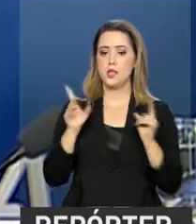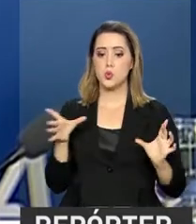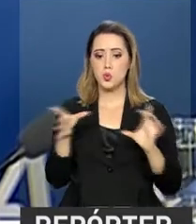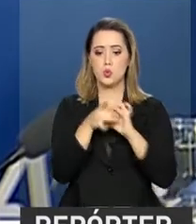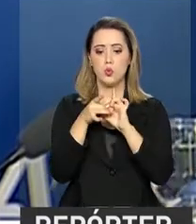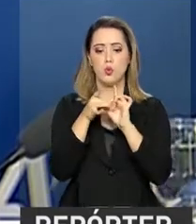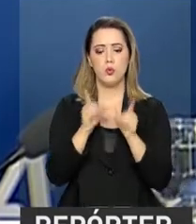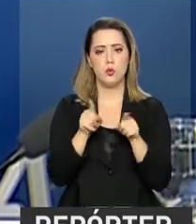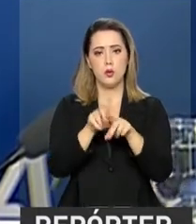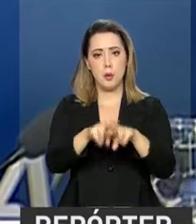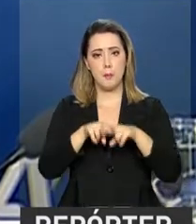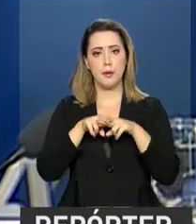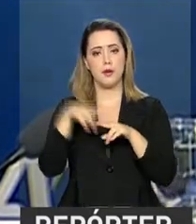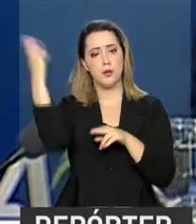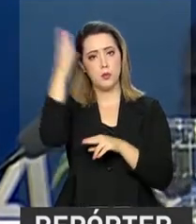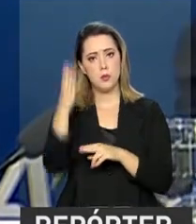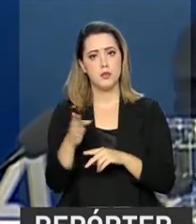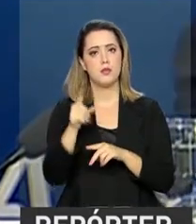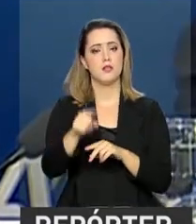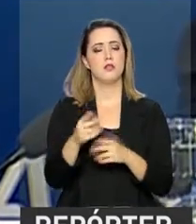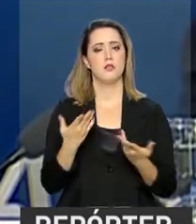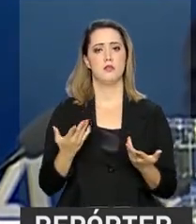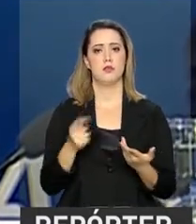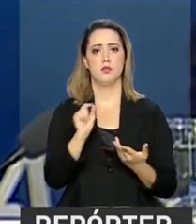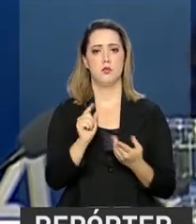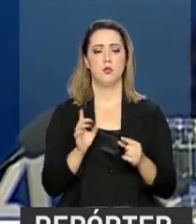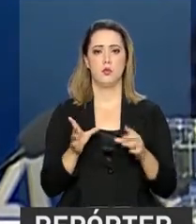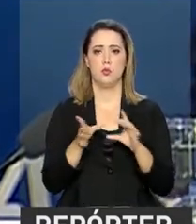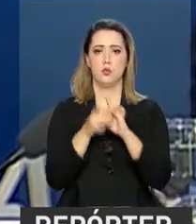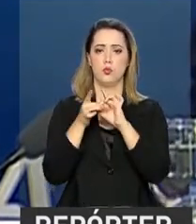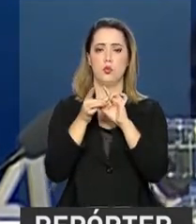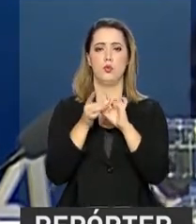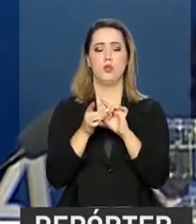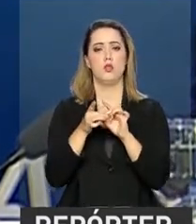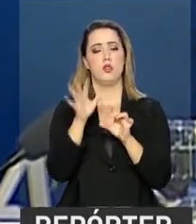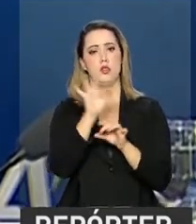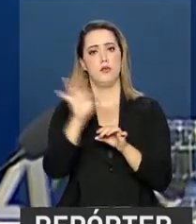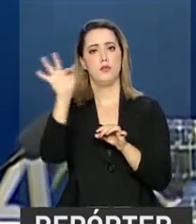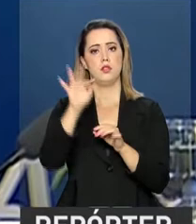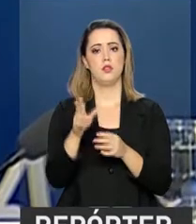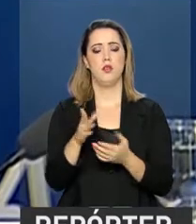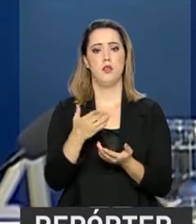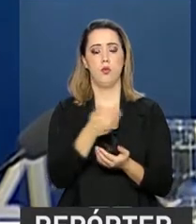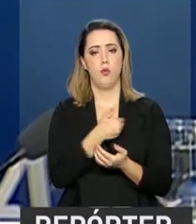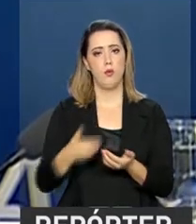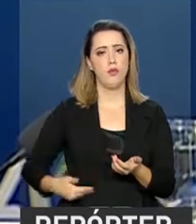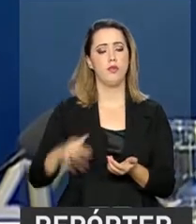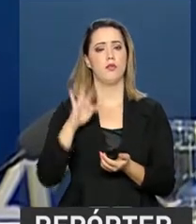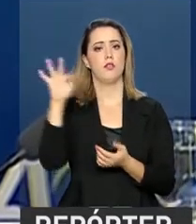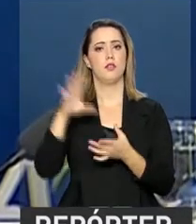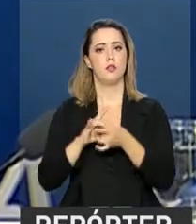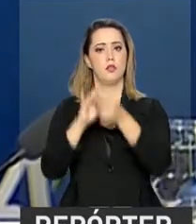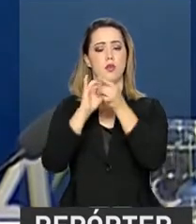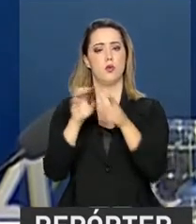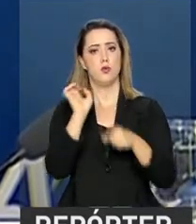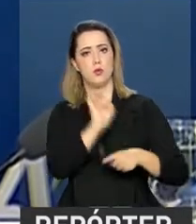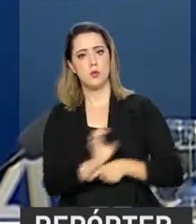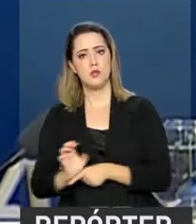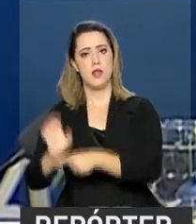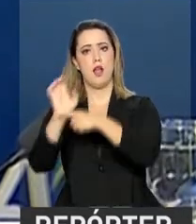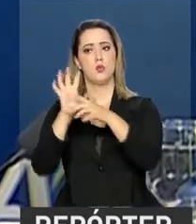concerto nacional e particularmente com a união federal ou seja sua mão a união federal com os estados brasileiros